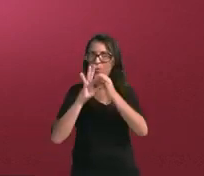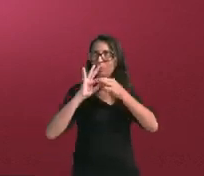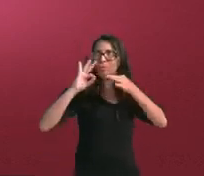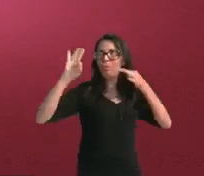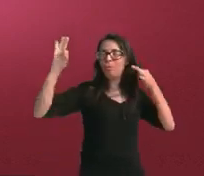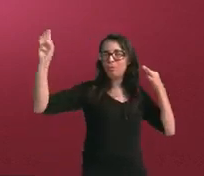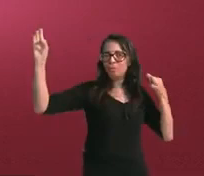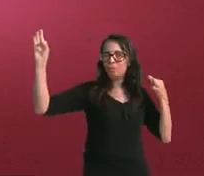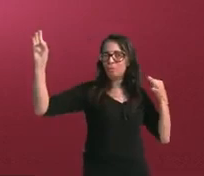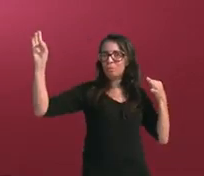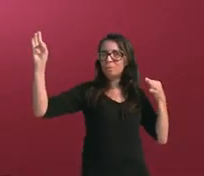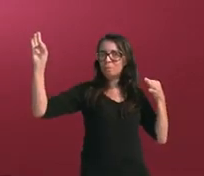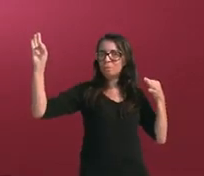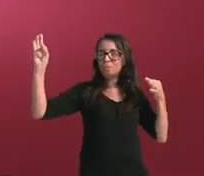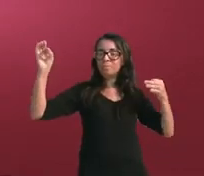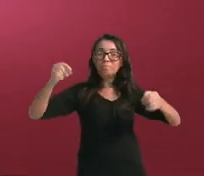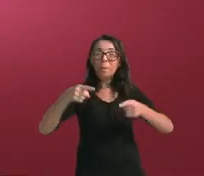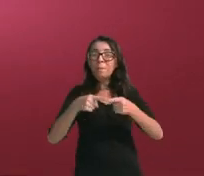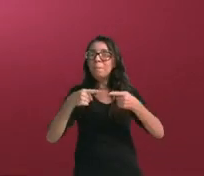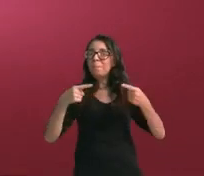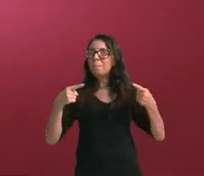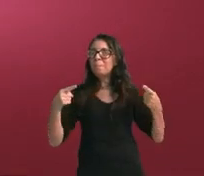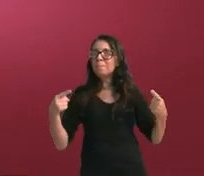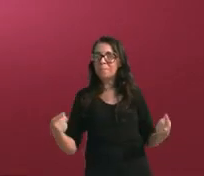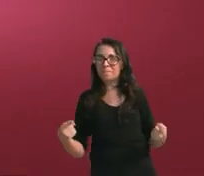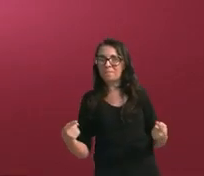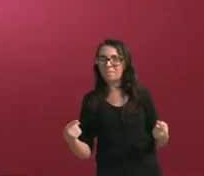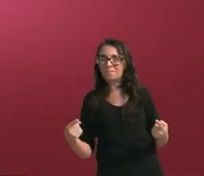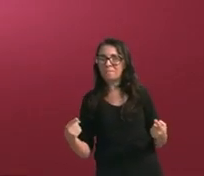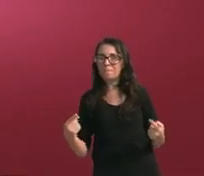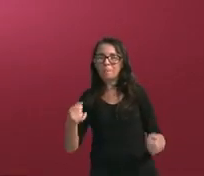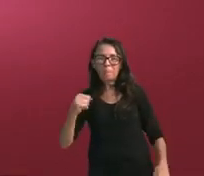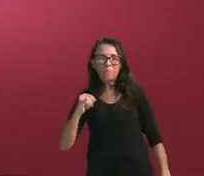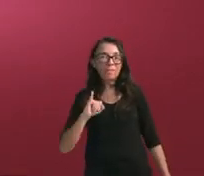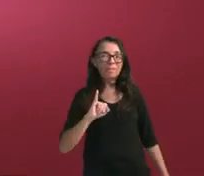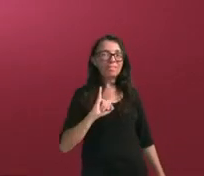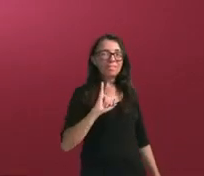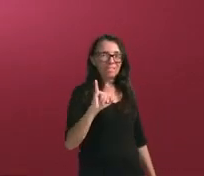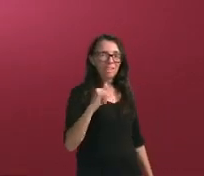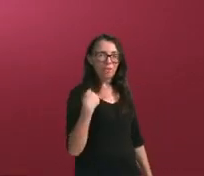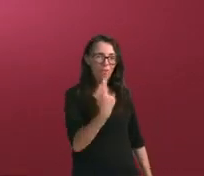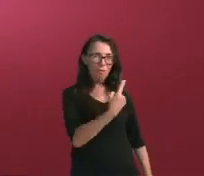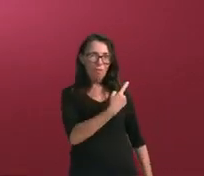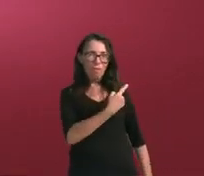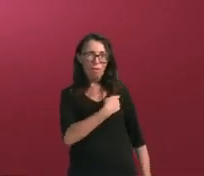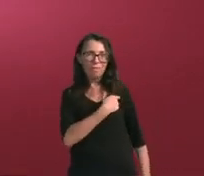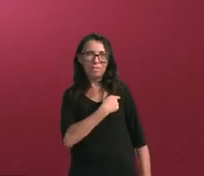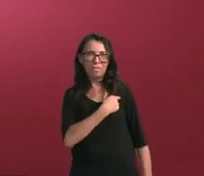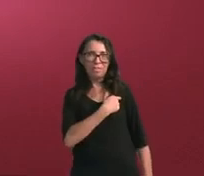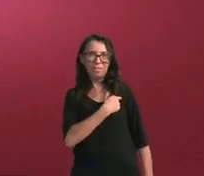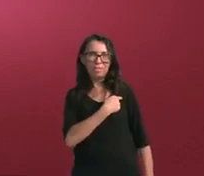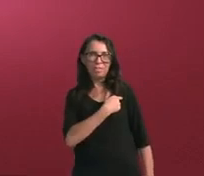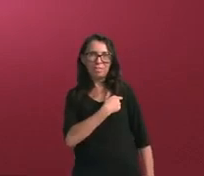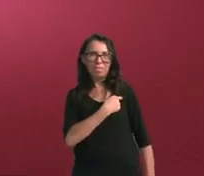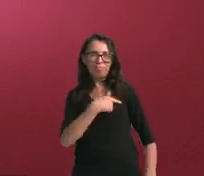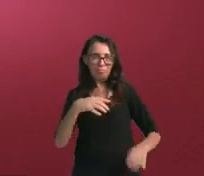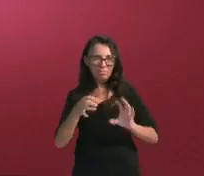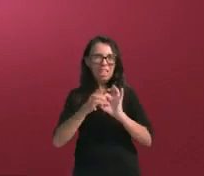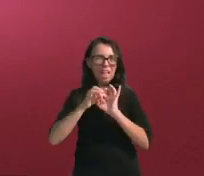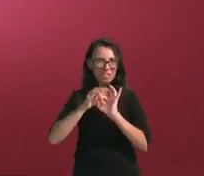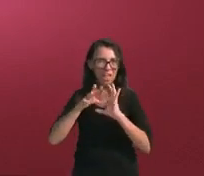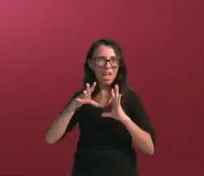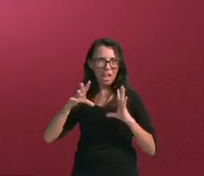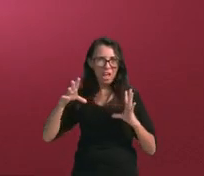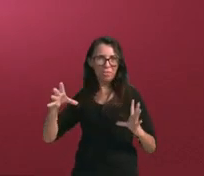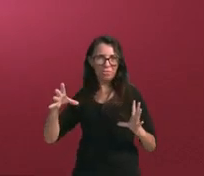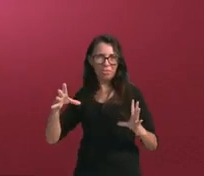eu. Mas, se Deus atuar por seu intermédio, aí é outra coisa, amados. Se a nossa vida está